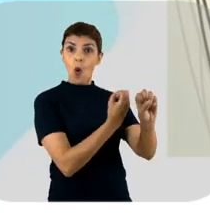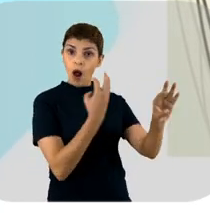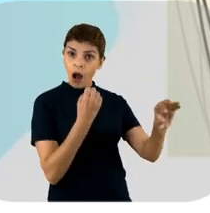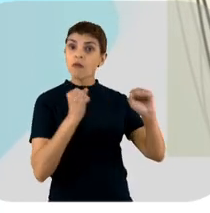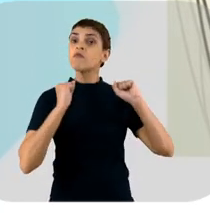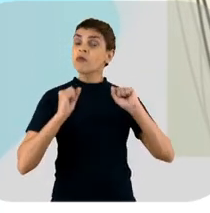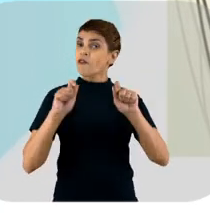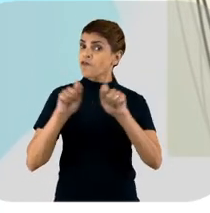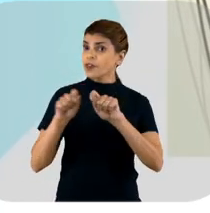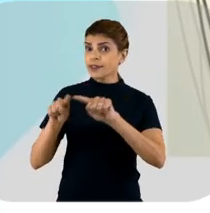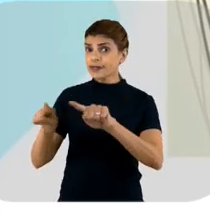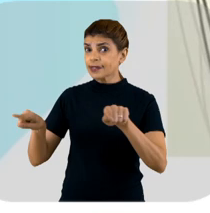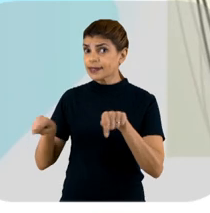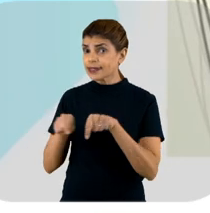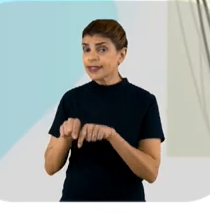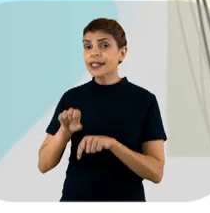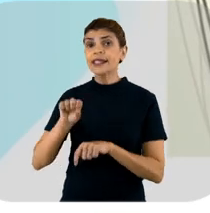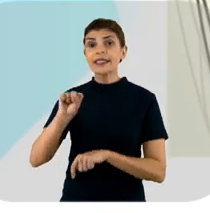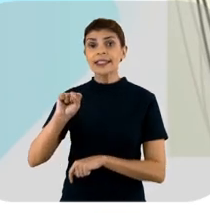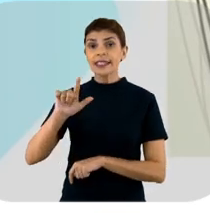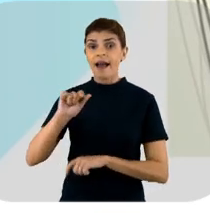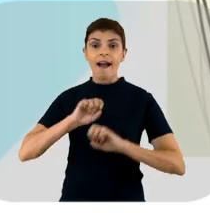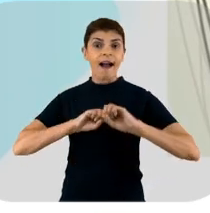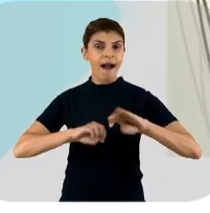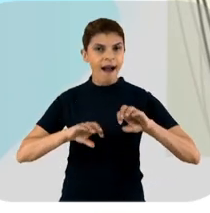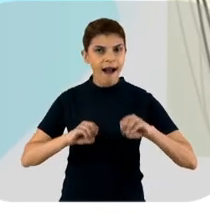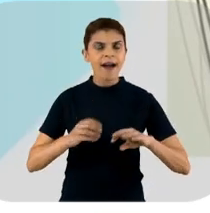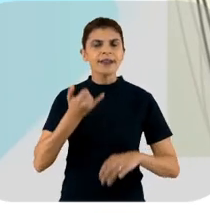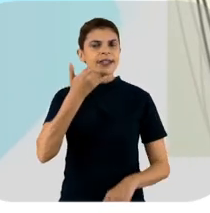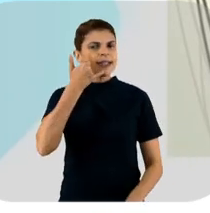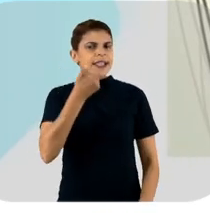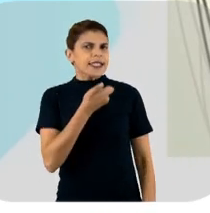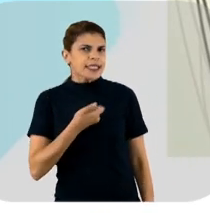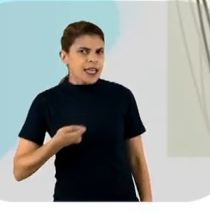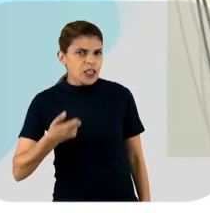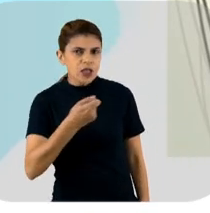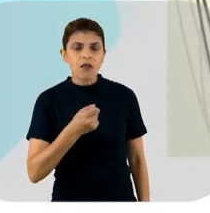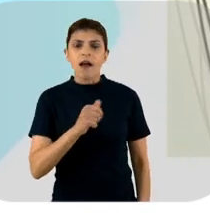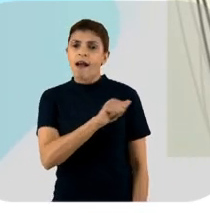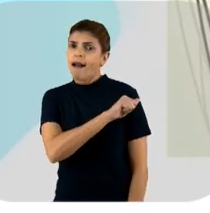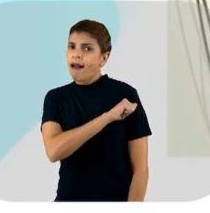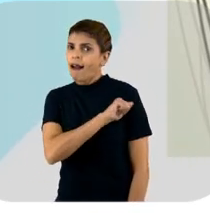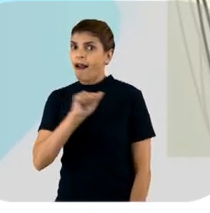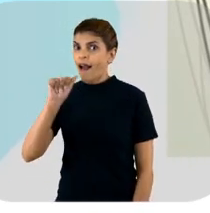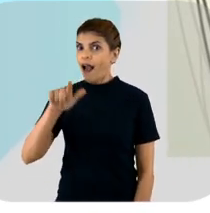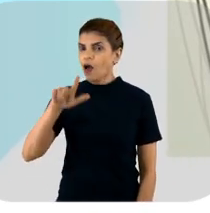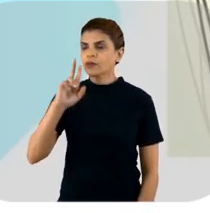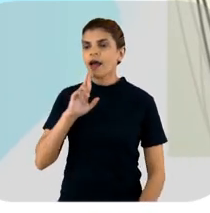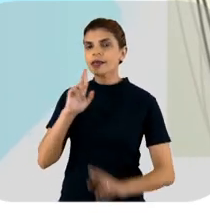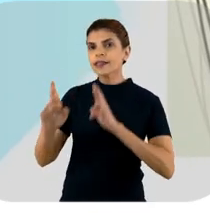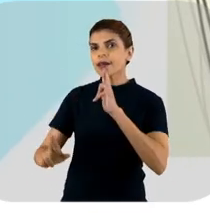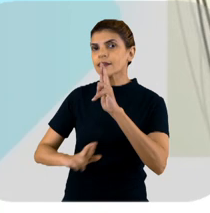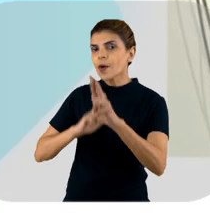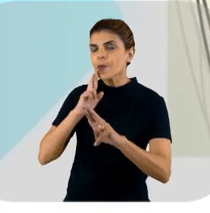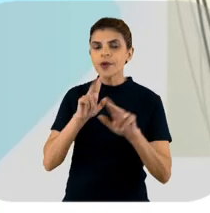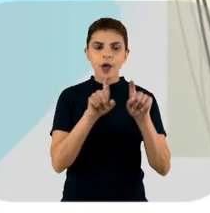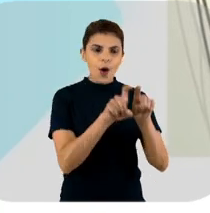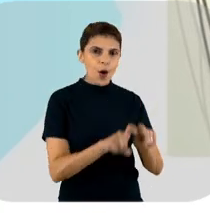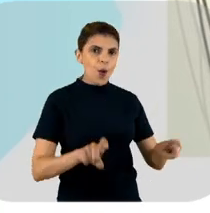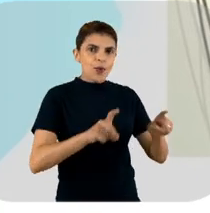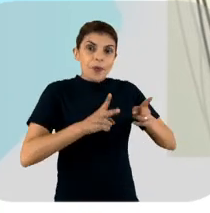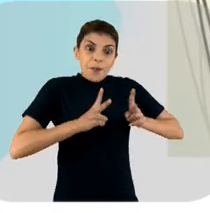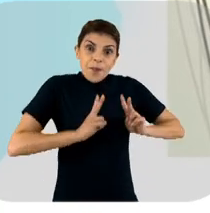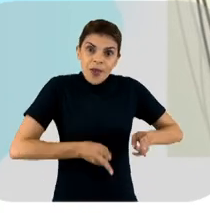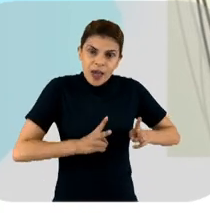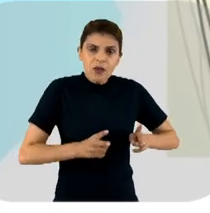ser feito online, como pode ser feito em sala de aula, os alunos nos celulares respondendo, ou do seu